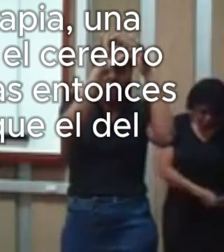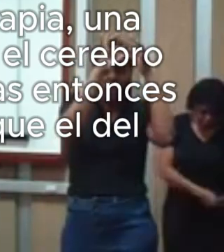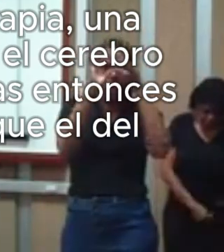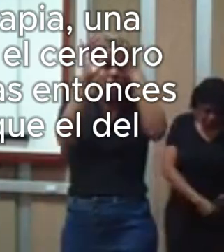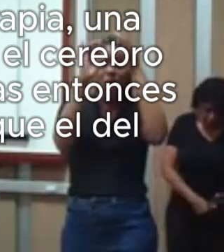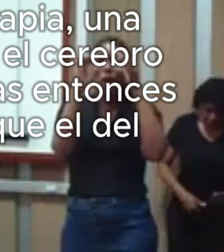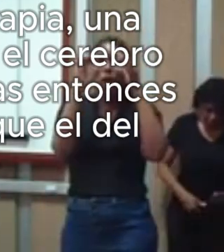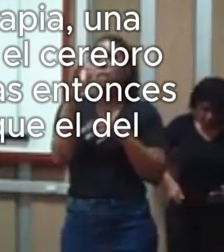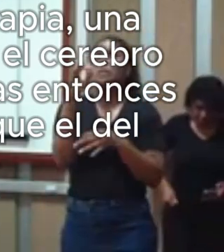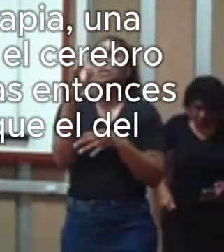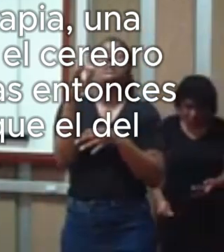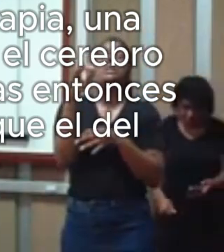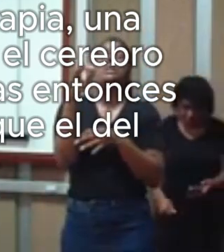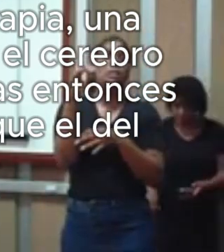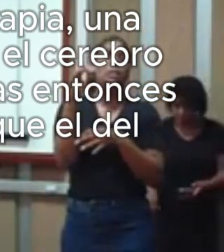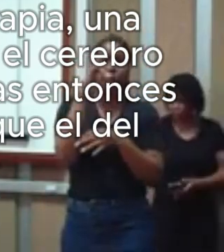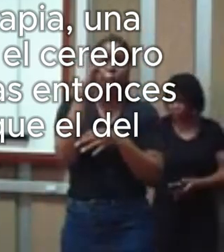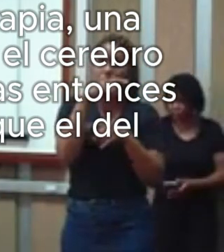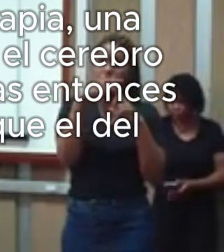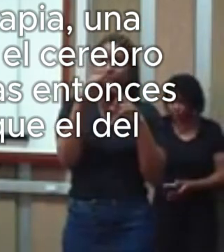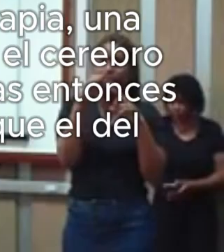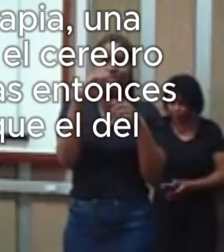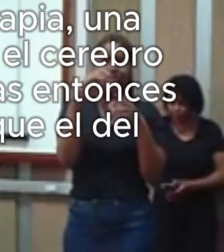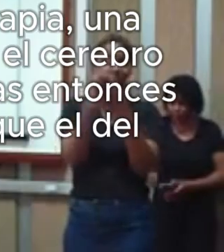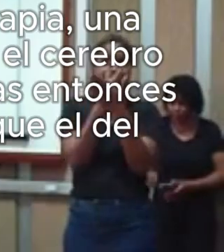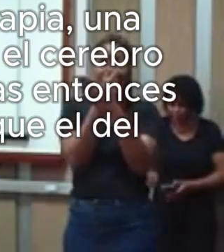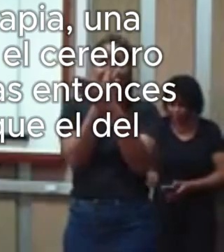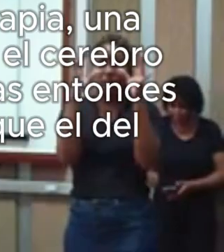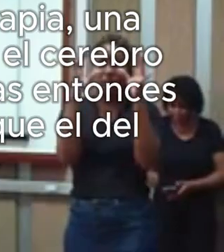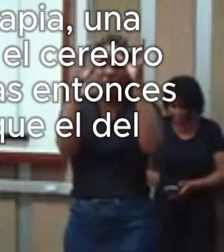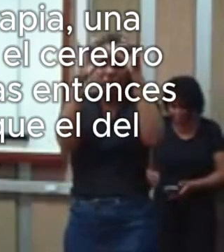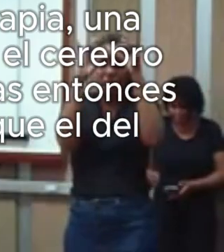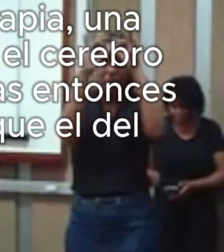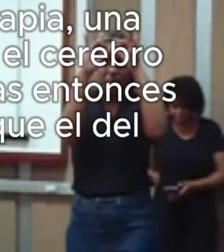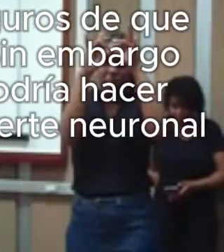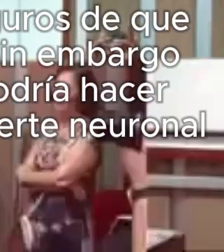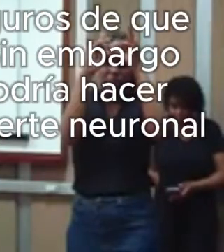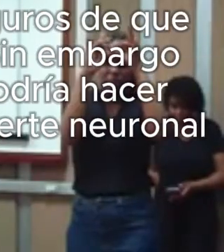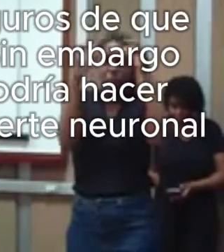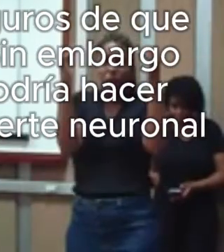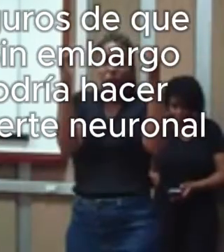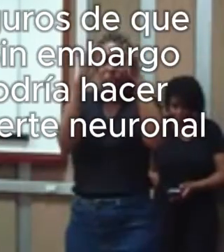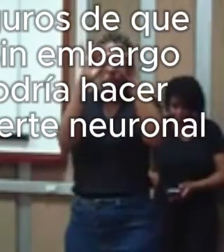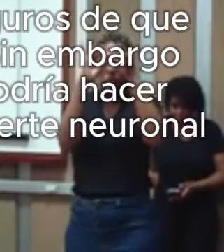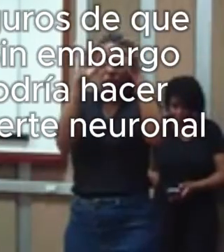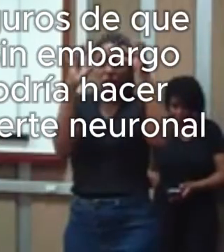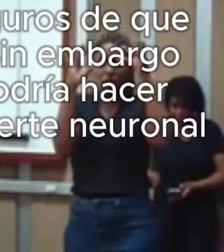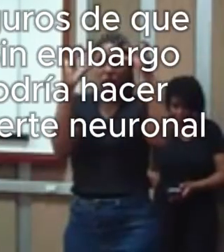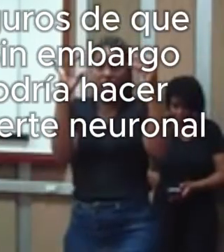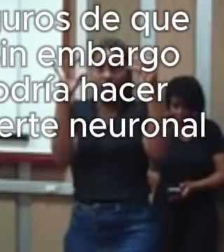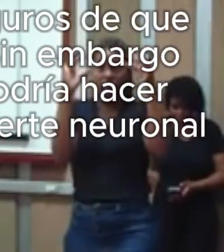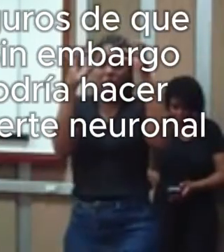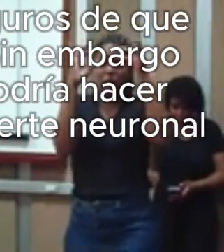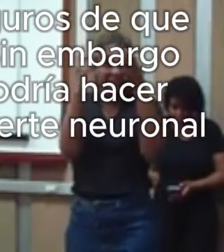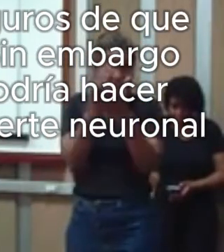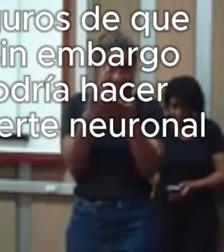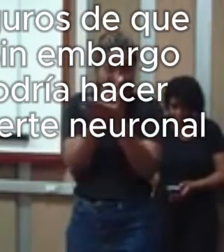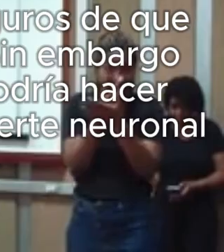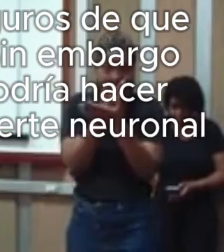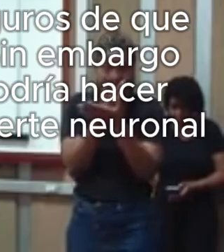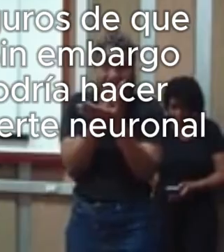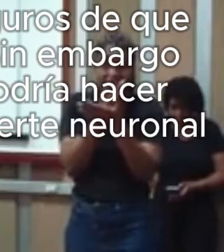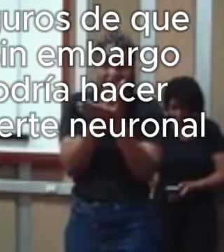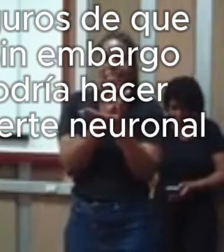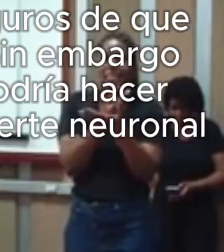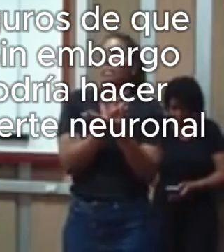errada, enganada no cérebro é muito maior do que o risco de uma conexão na medula. Então, na